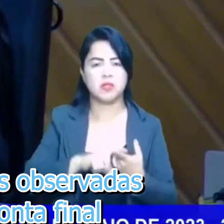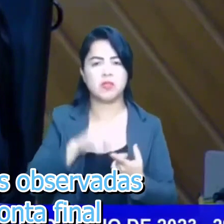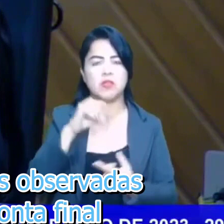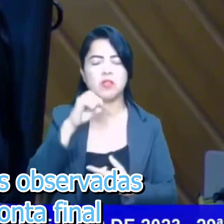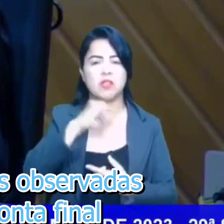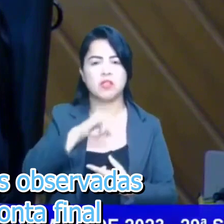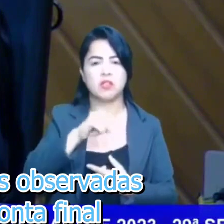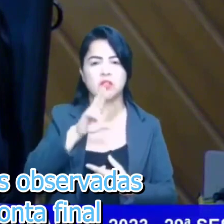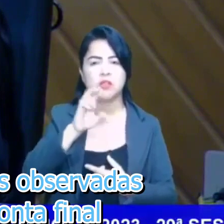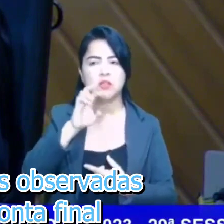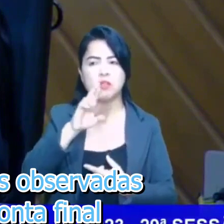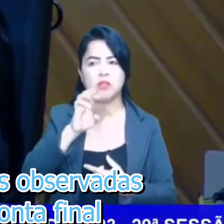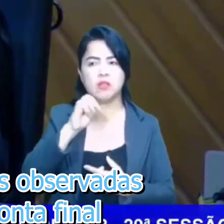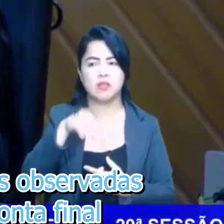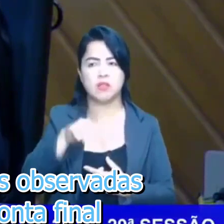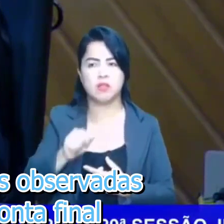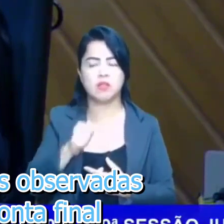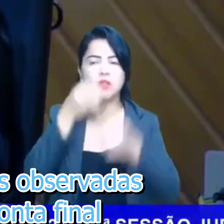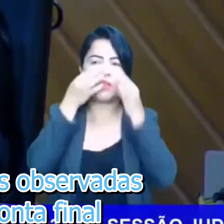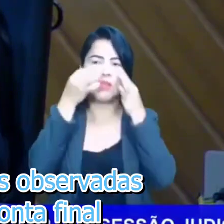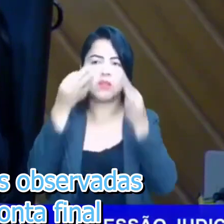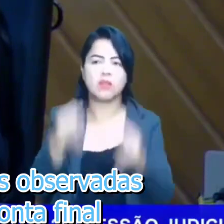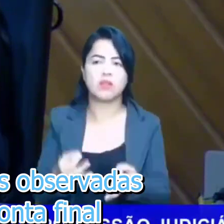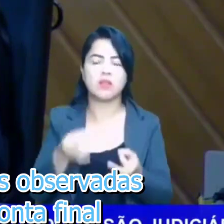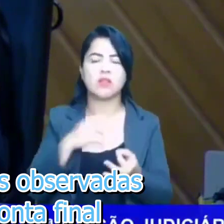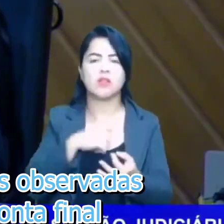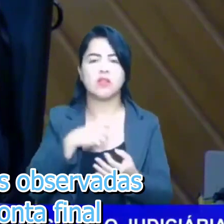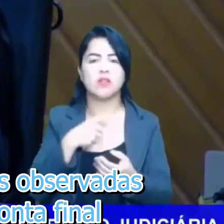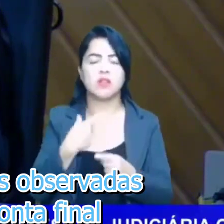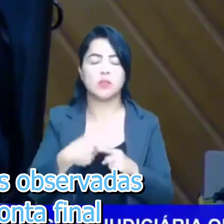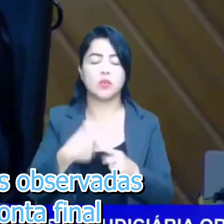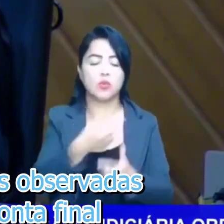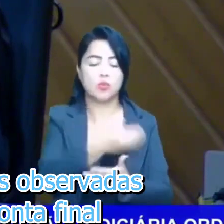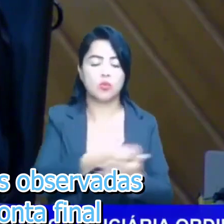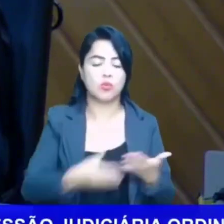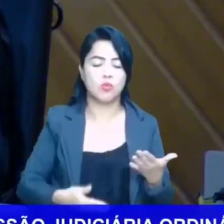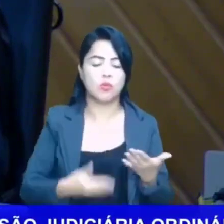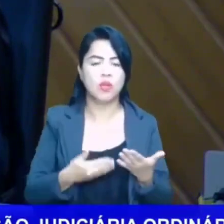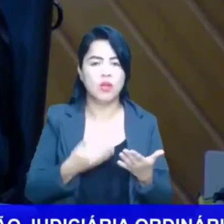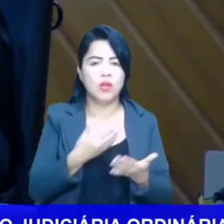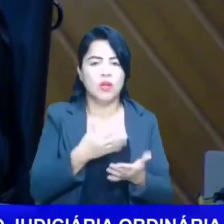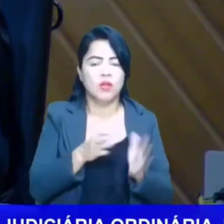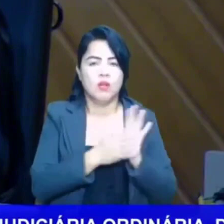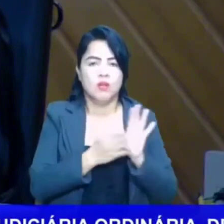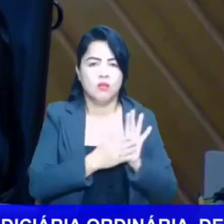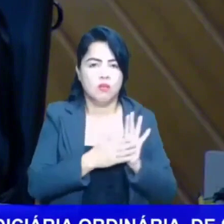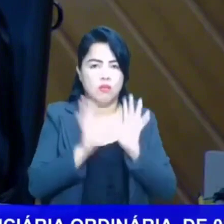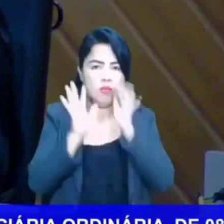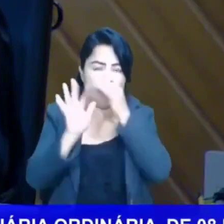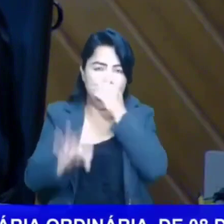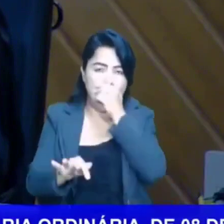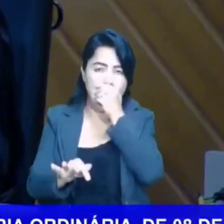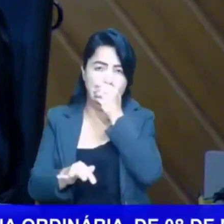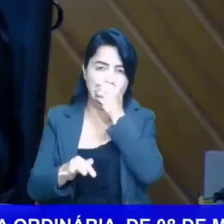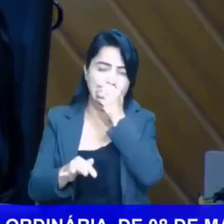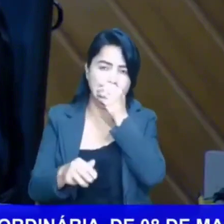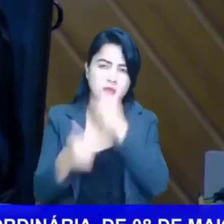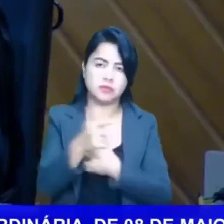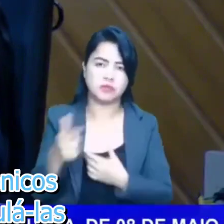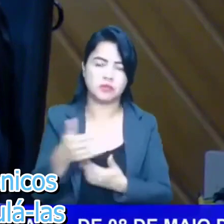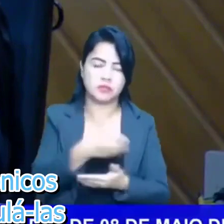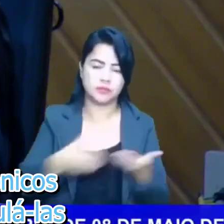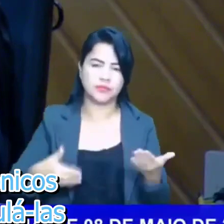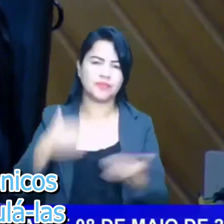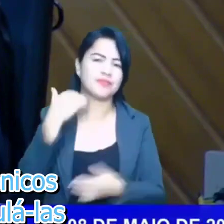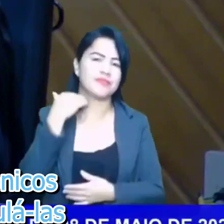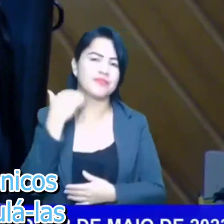Santos Gomes, as falhas observadas foram a intempestividade na entrega da prestação de conta final e a não apresentação de extrato bancário,